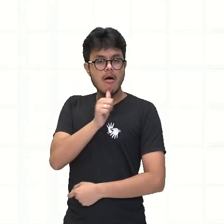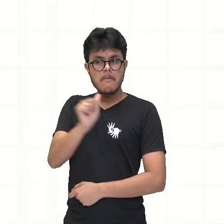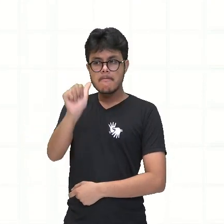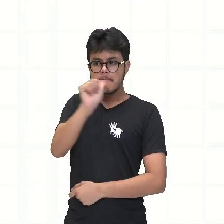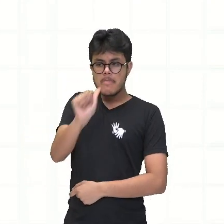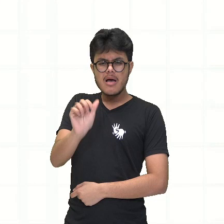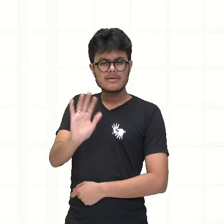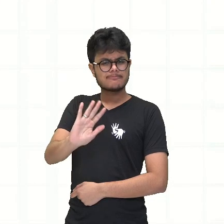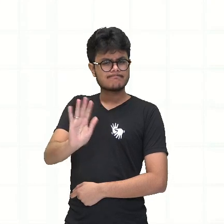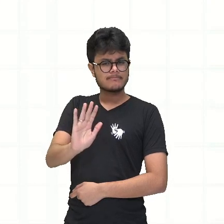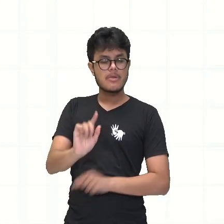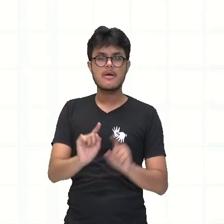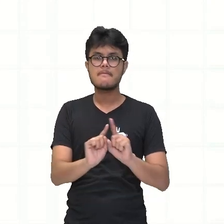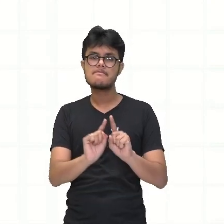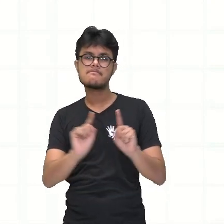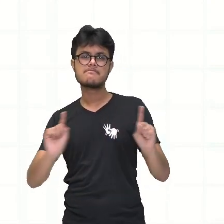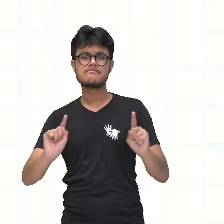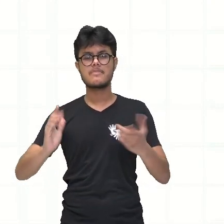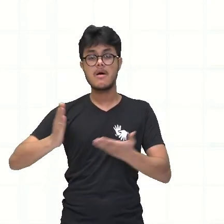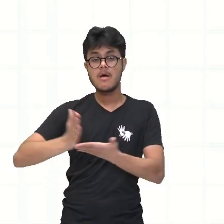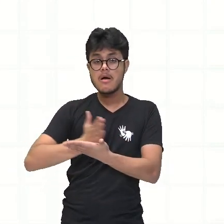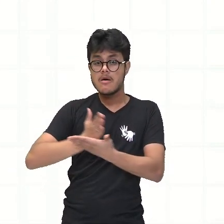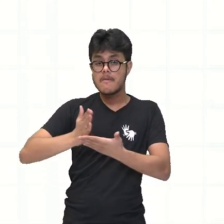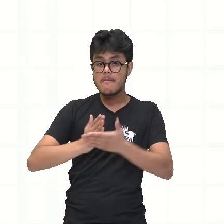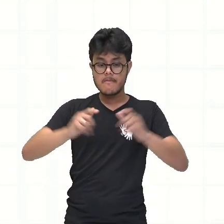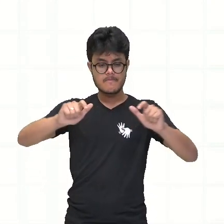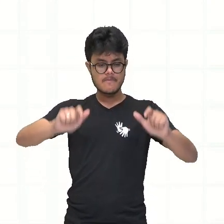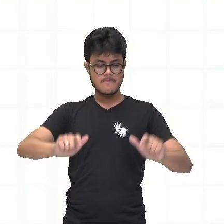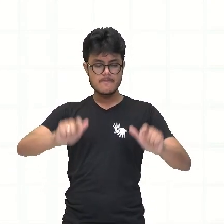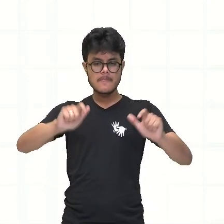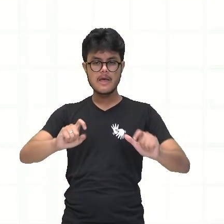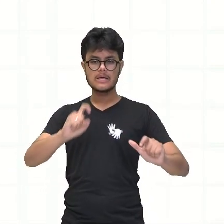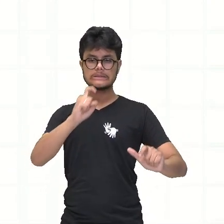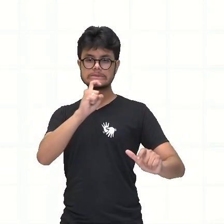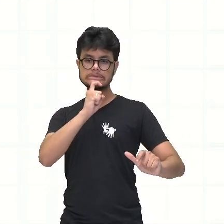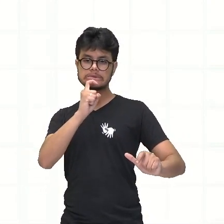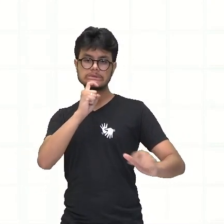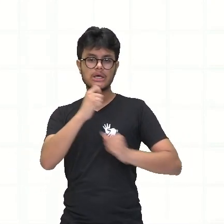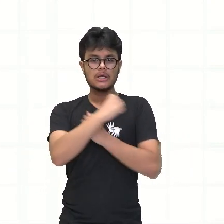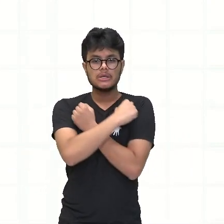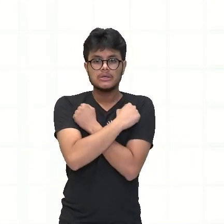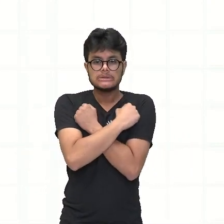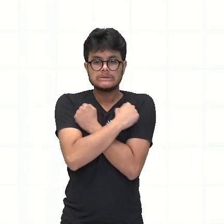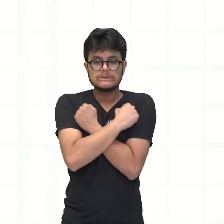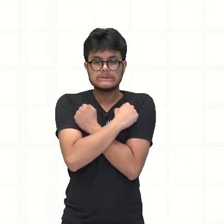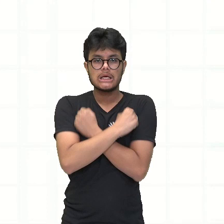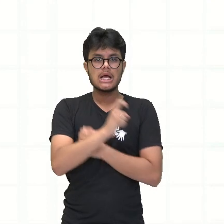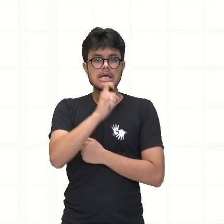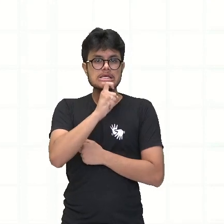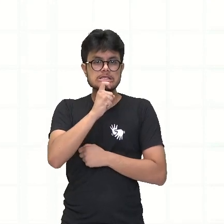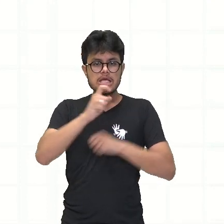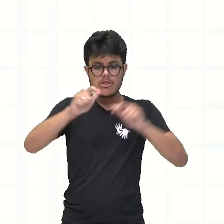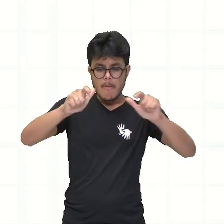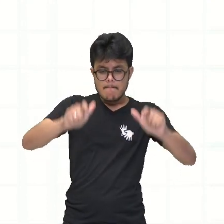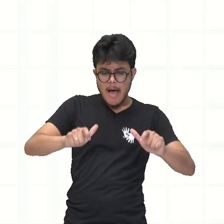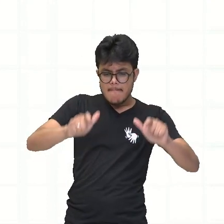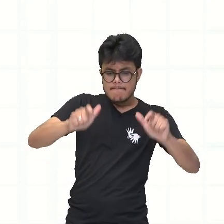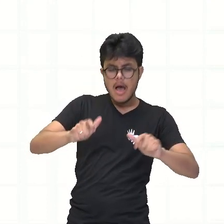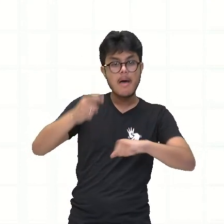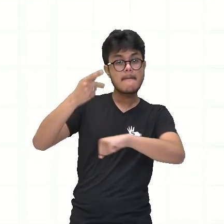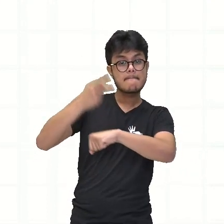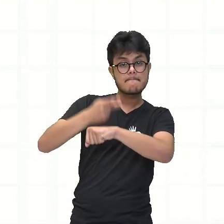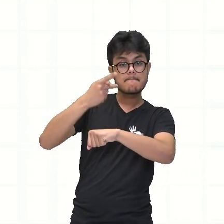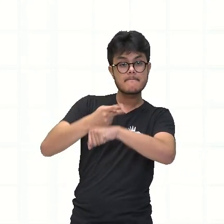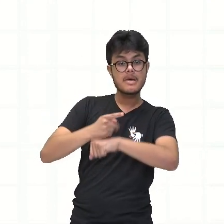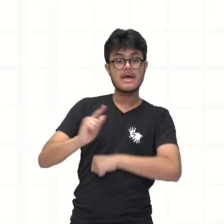em geleiras ou cobertura permanente de neve, na sua maioria, daqui da nossa pizza,